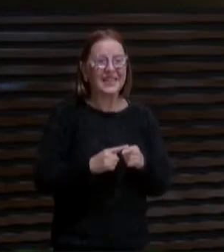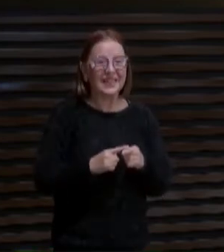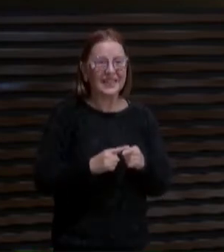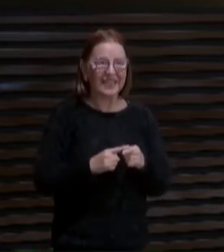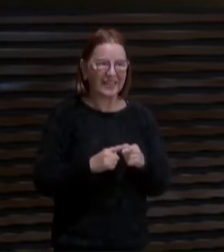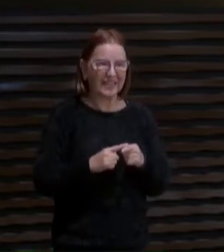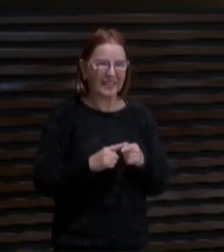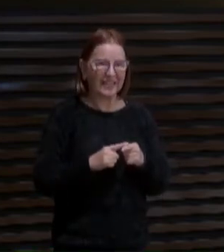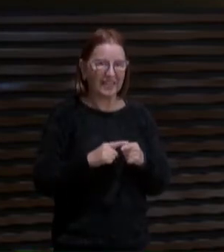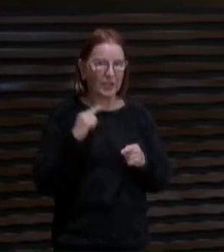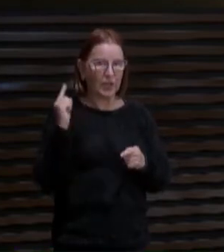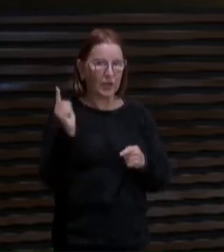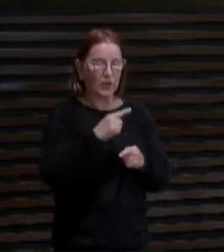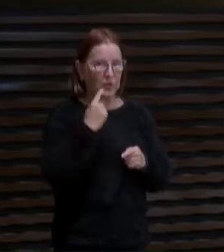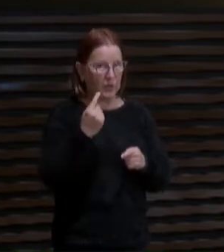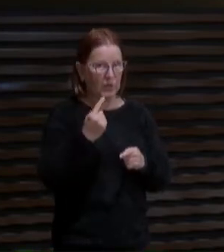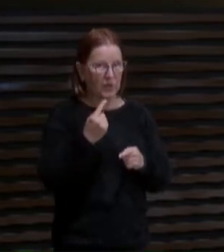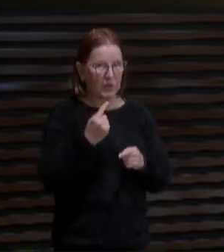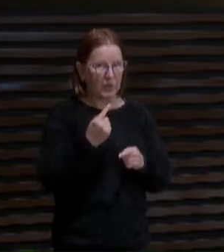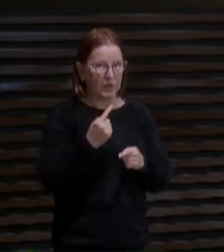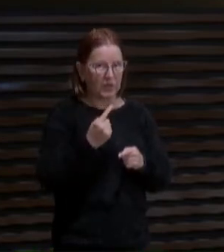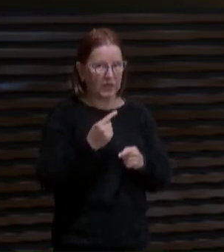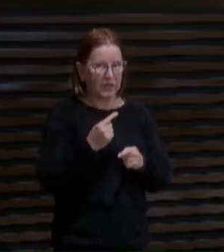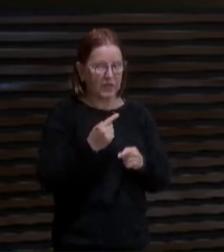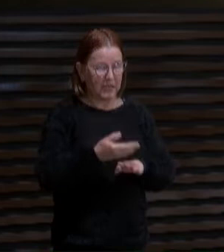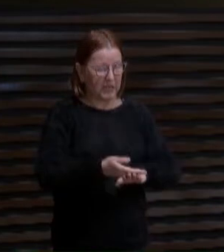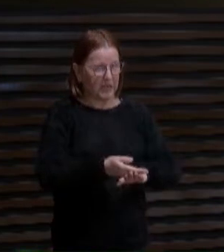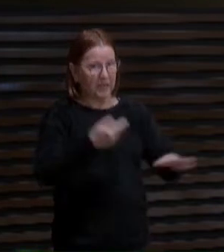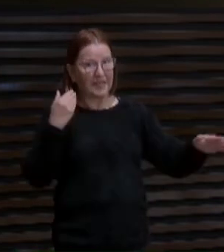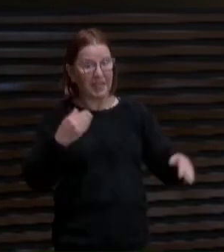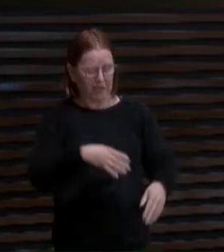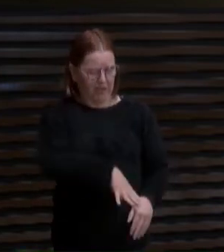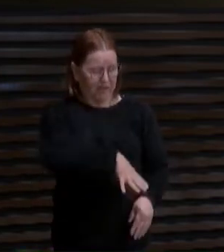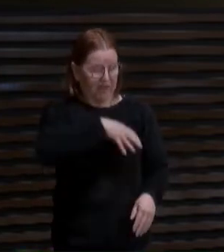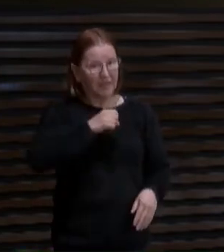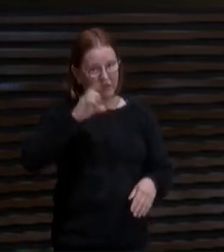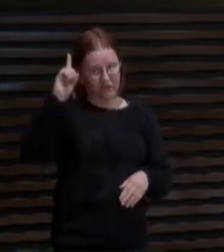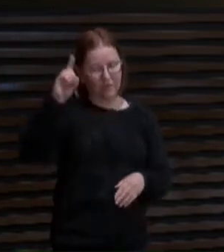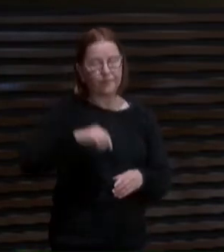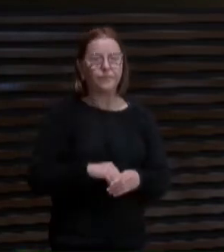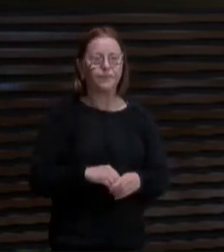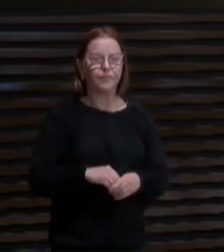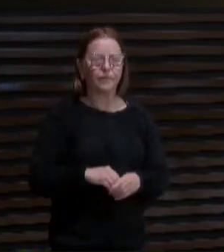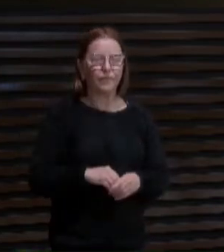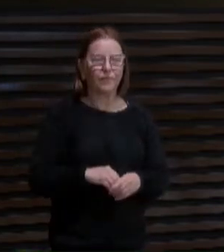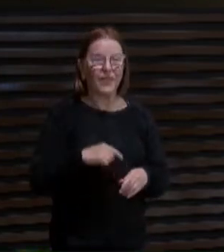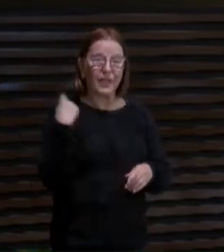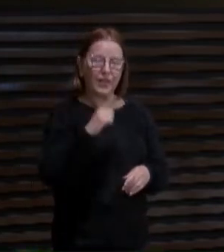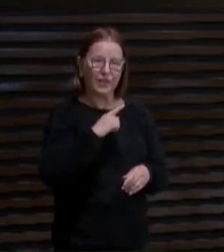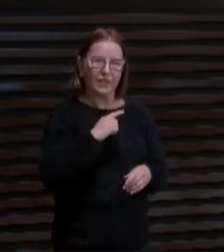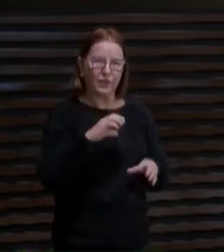da Ira de Deus da Ilha do pai nós tivemos um congresso